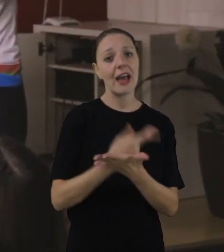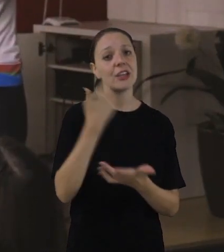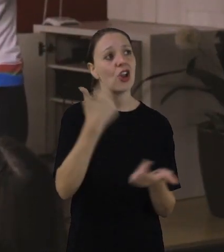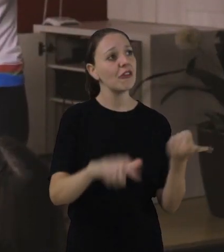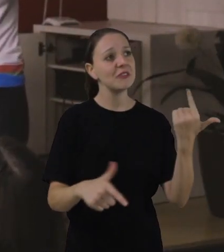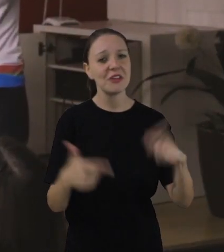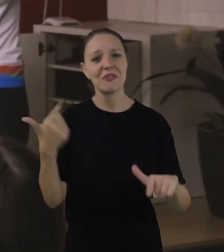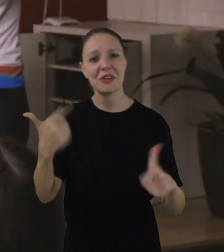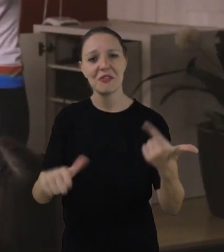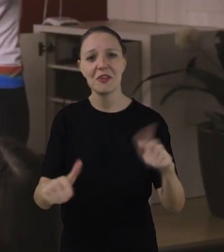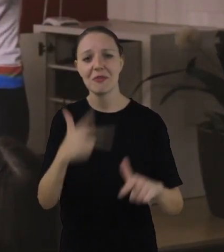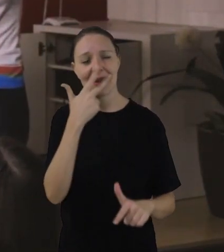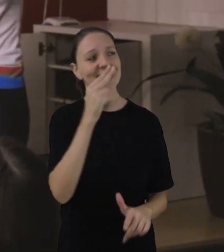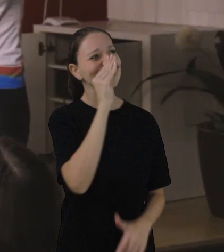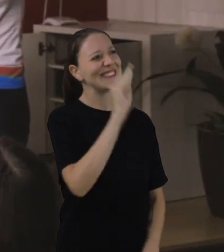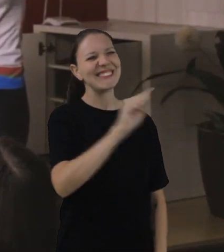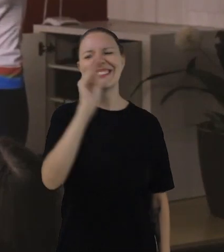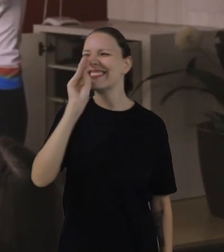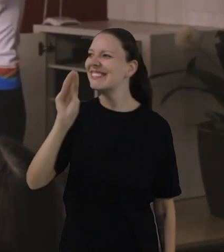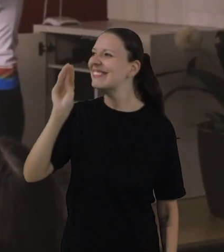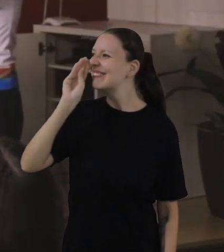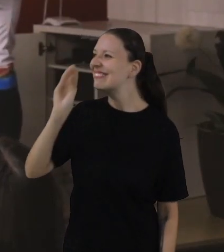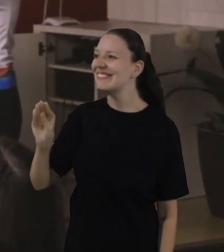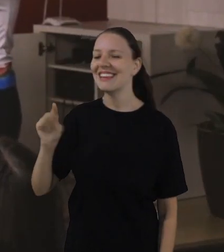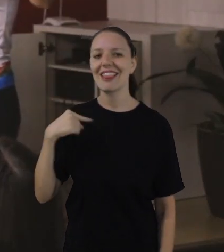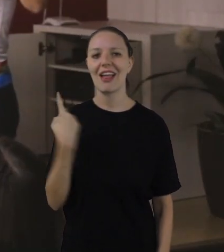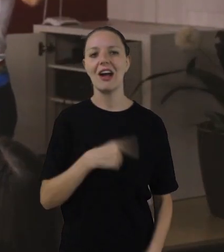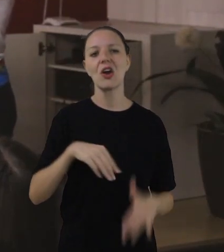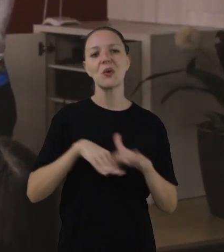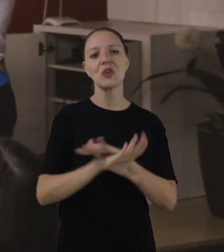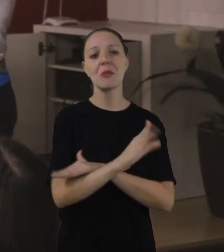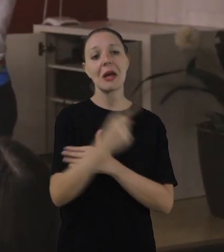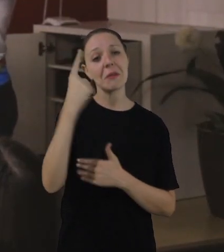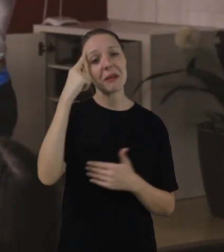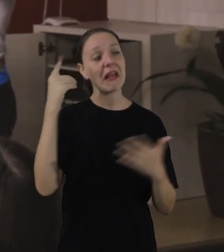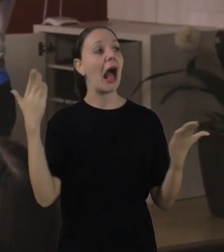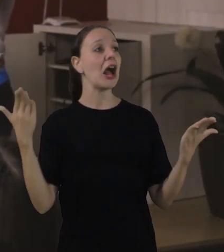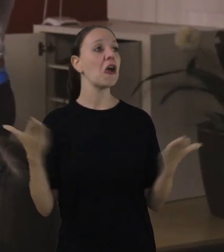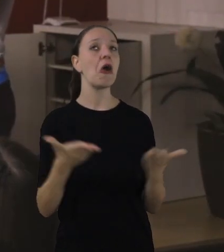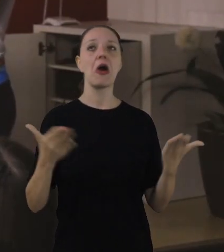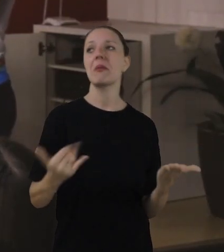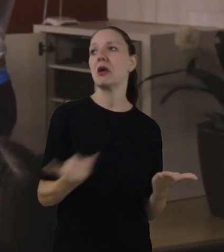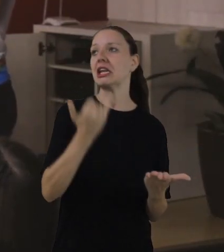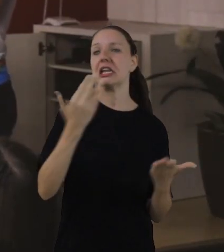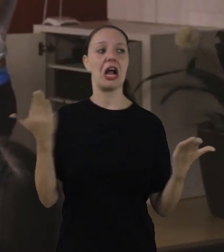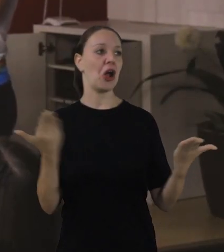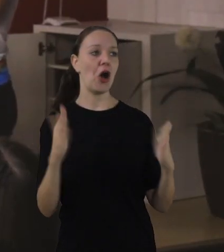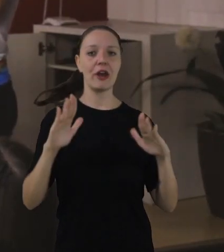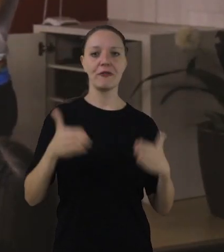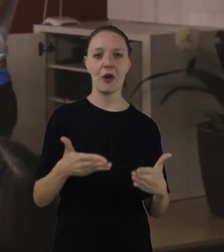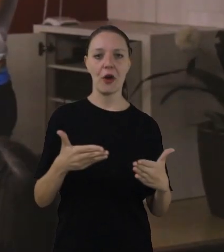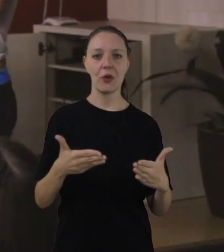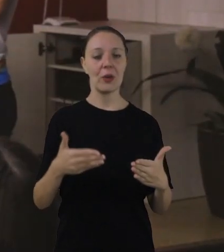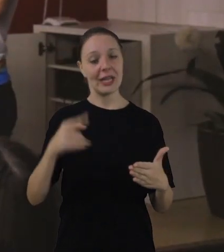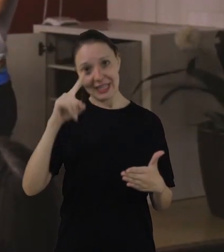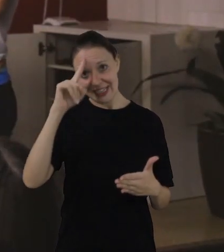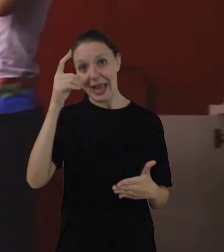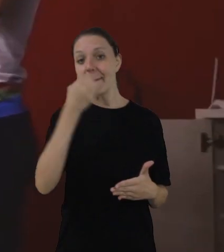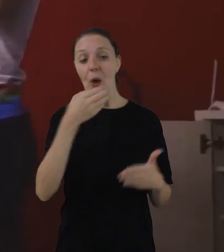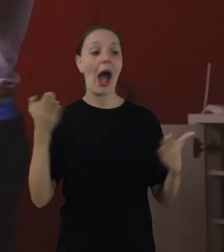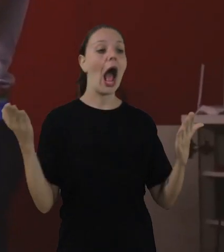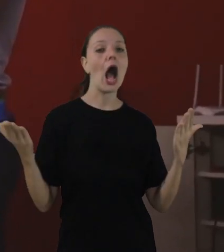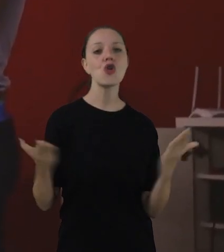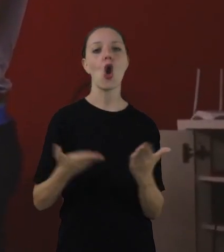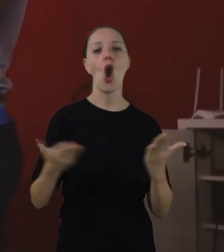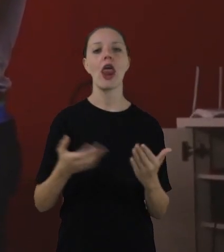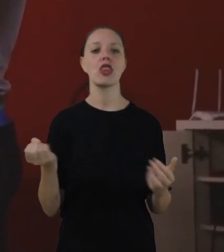gente não ouve, né? A gente tem essa mania de achar que só o que vale é o que a gente está vivendo agora. E só as ideias boas é as ideias